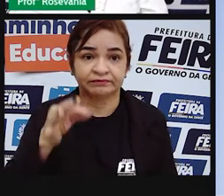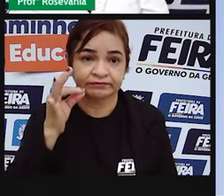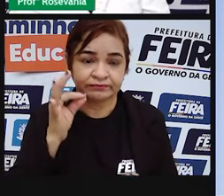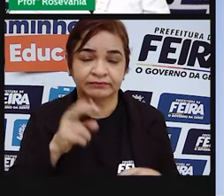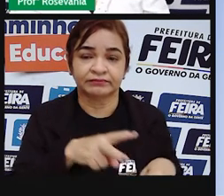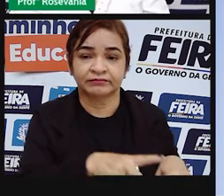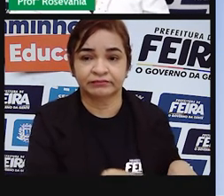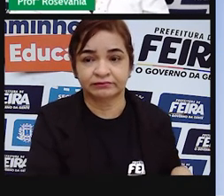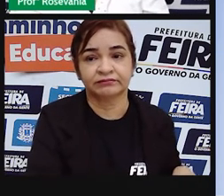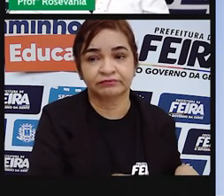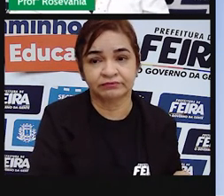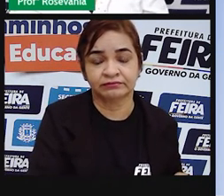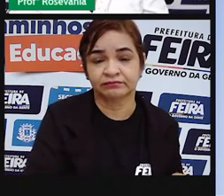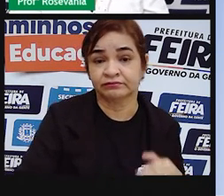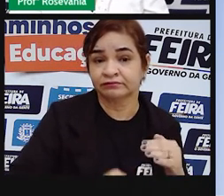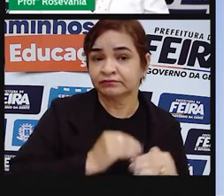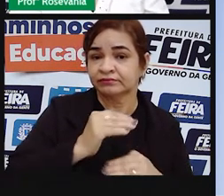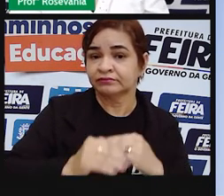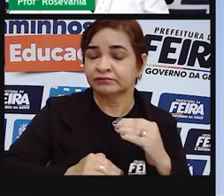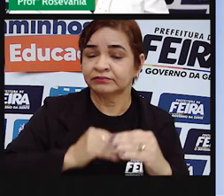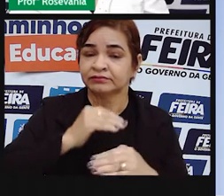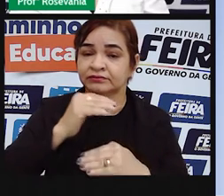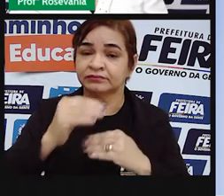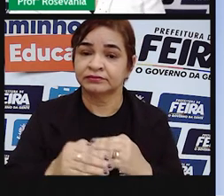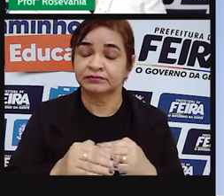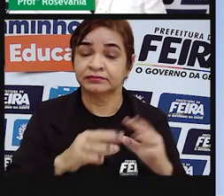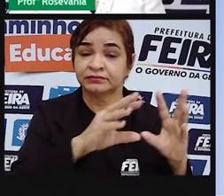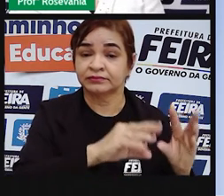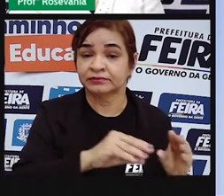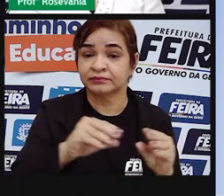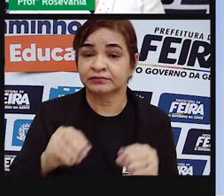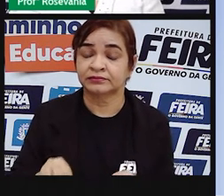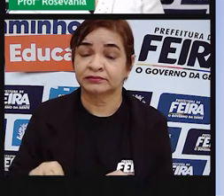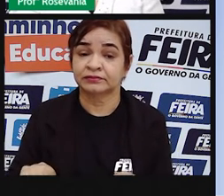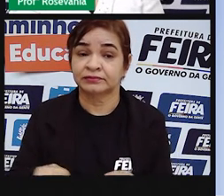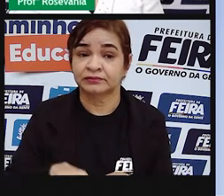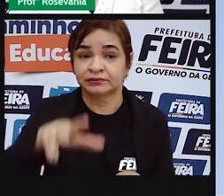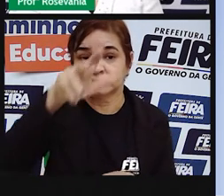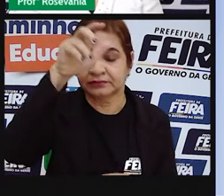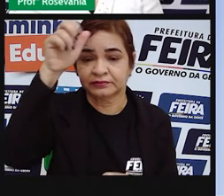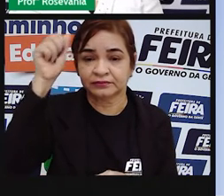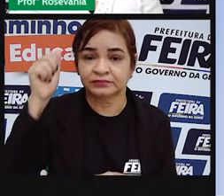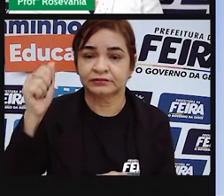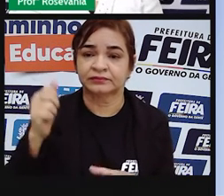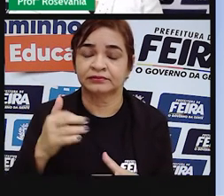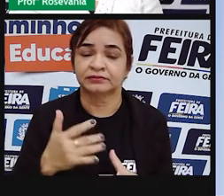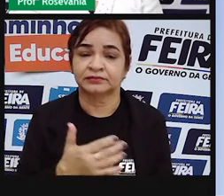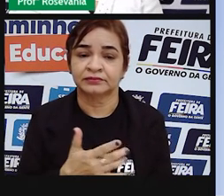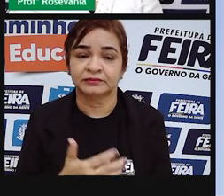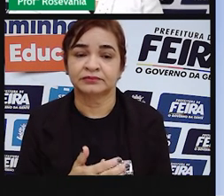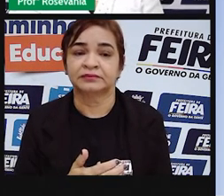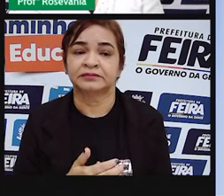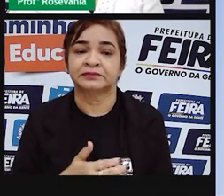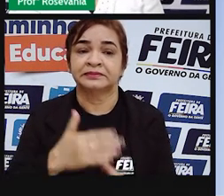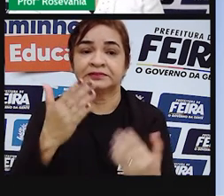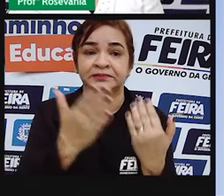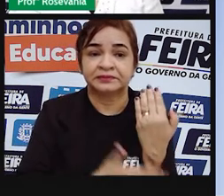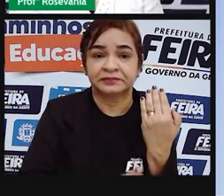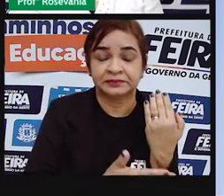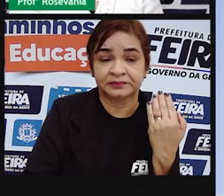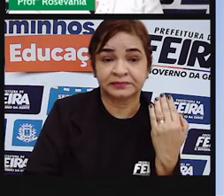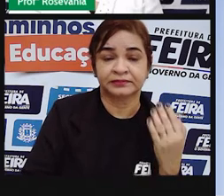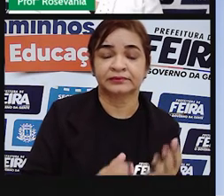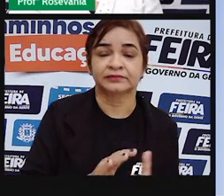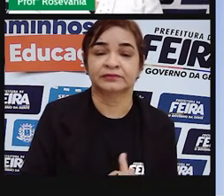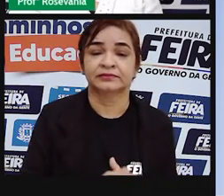no século XIX, né, e a migração também para a Amazônia, devido ao ciclo da borracha, né, Mas isso